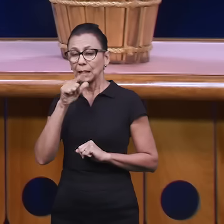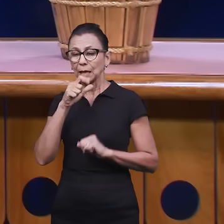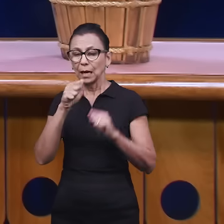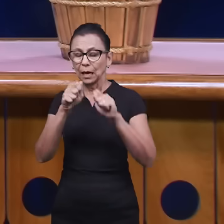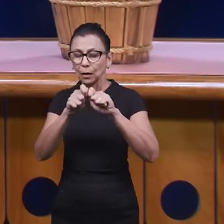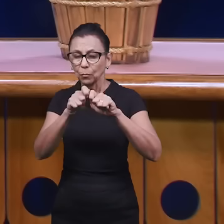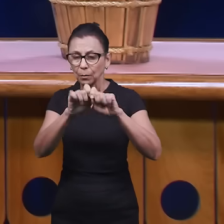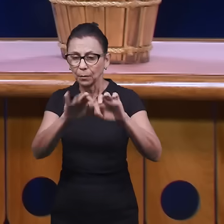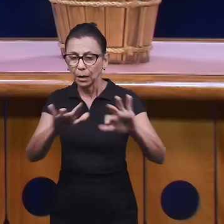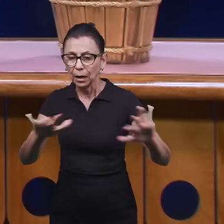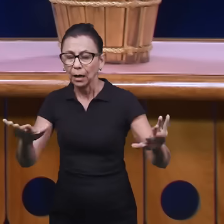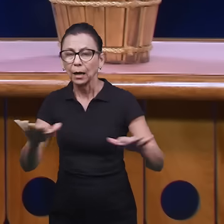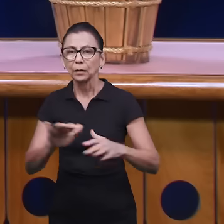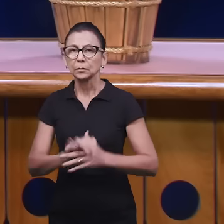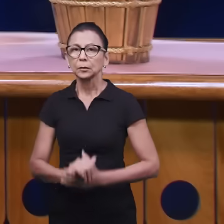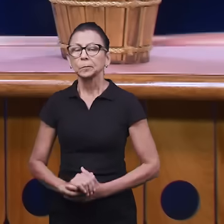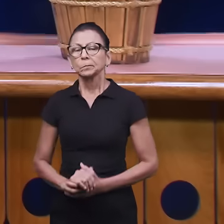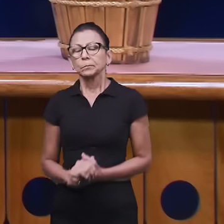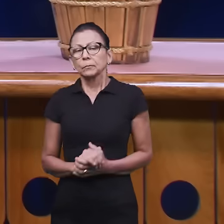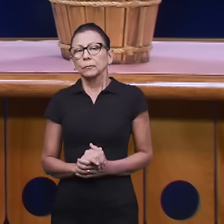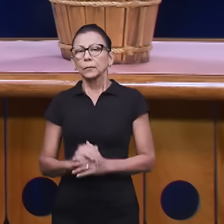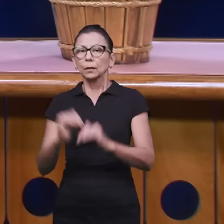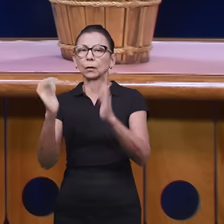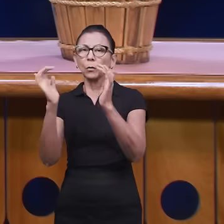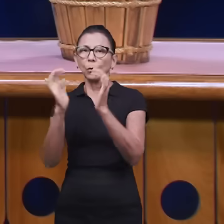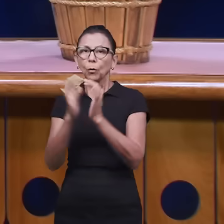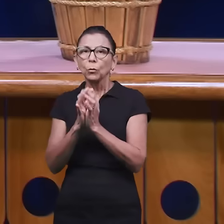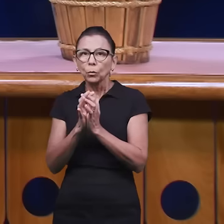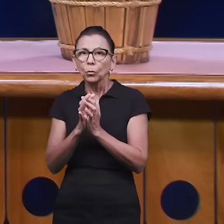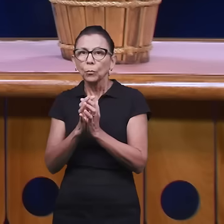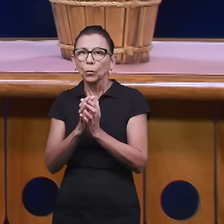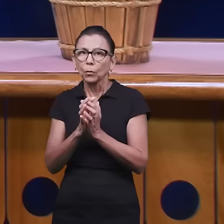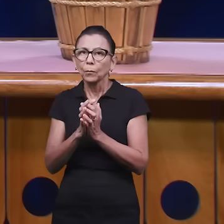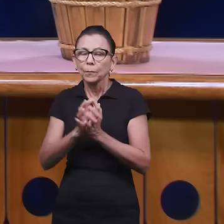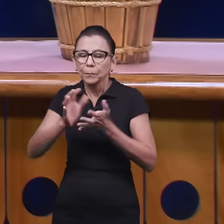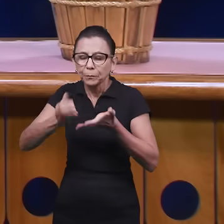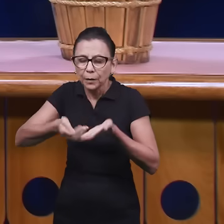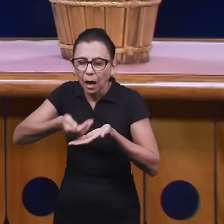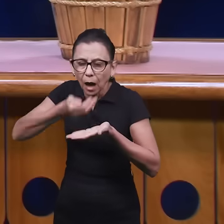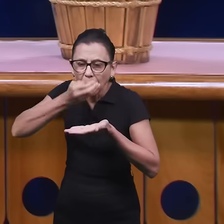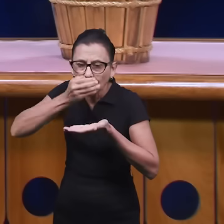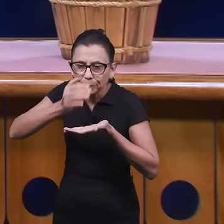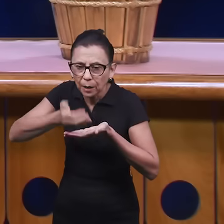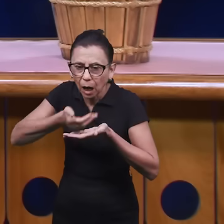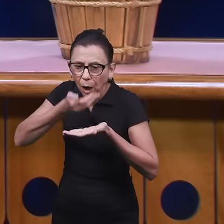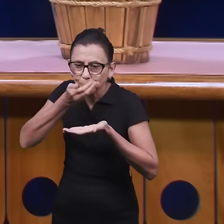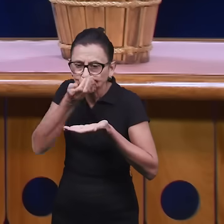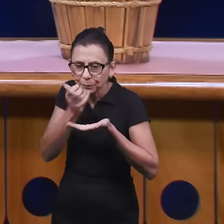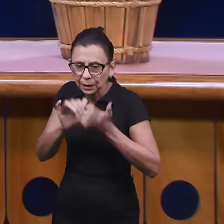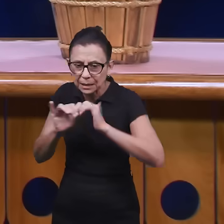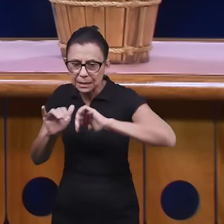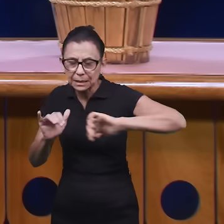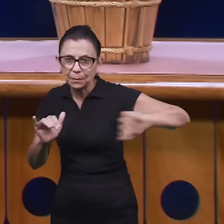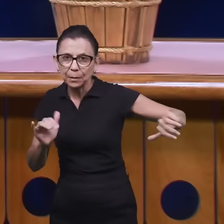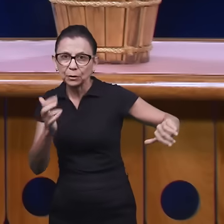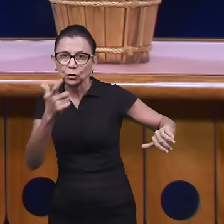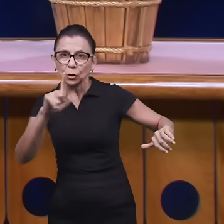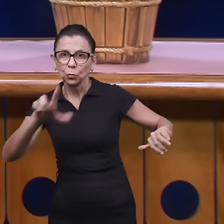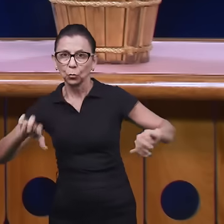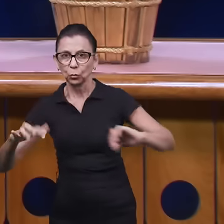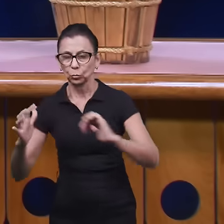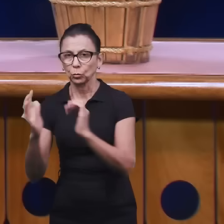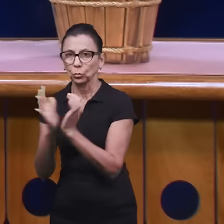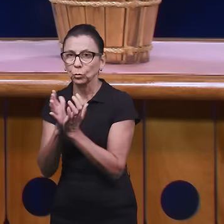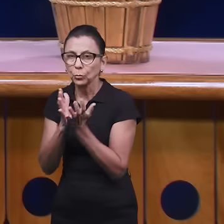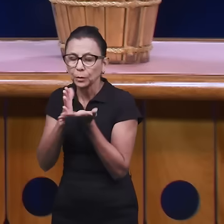bebiam água lambendo e outros pegavam a água e levavam à boca. Ele separa esses. Então, dos que